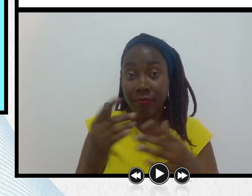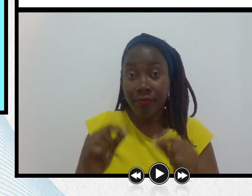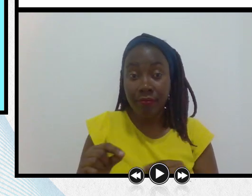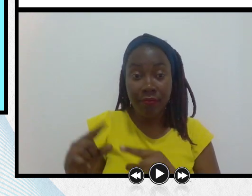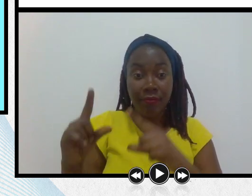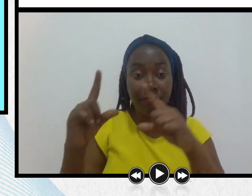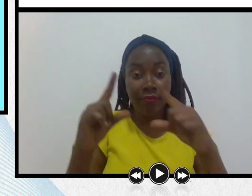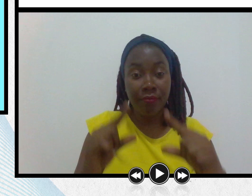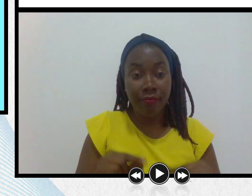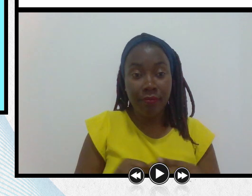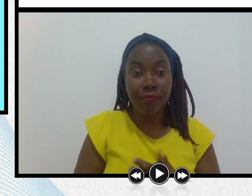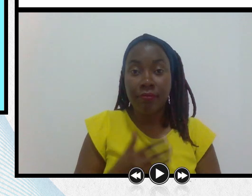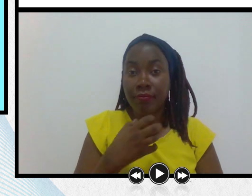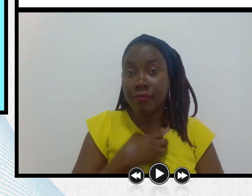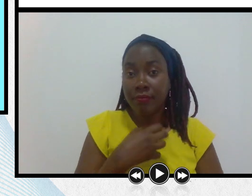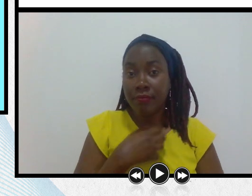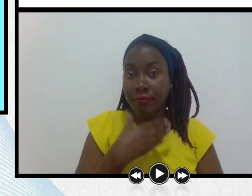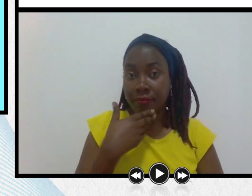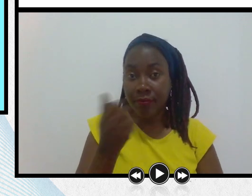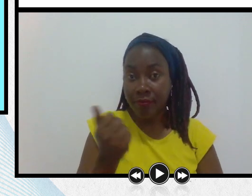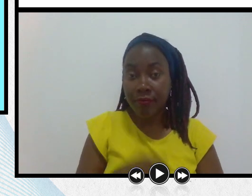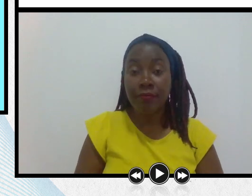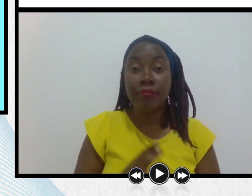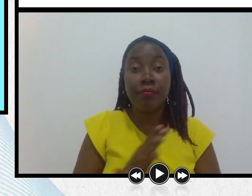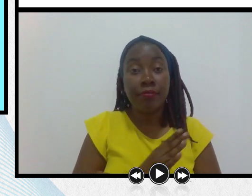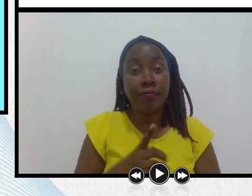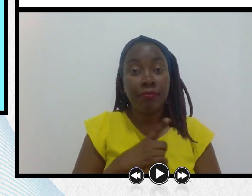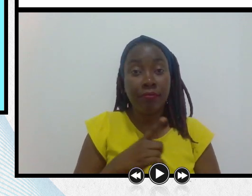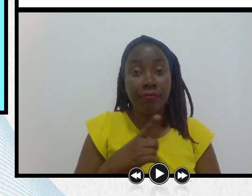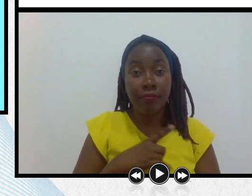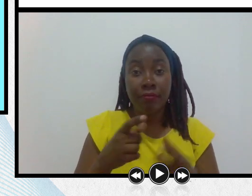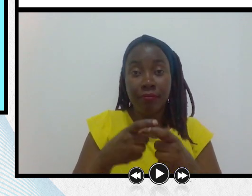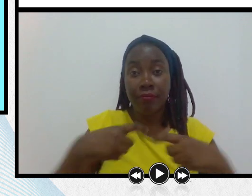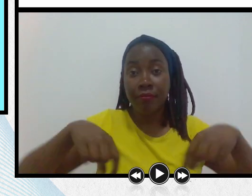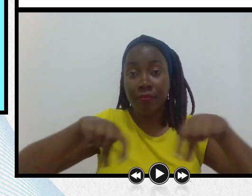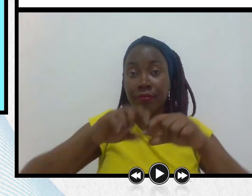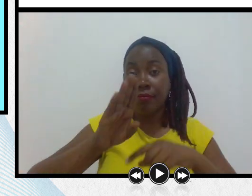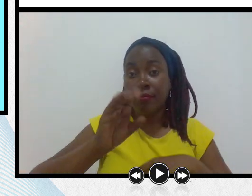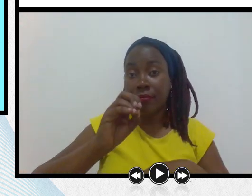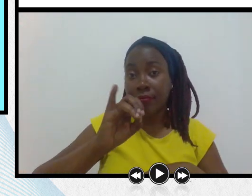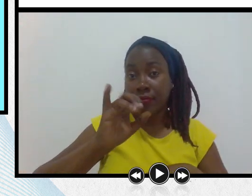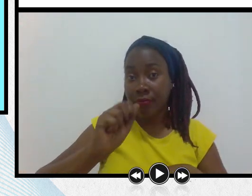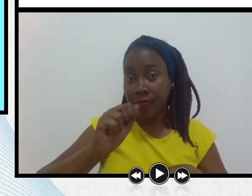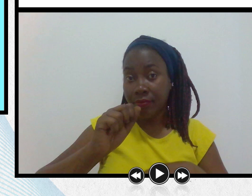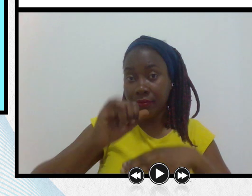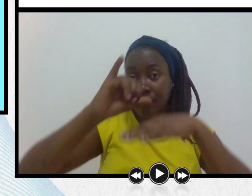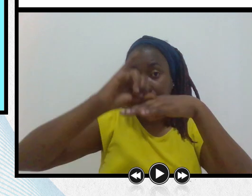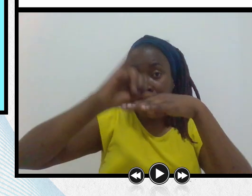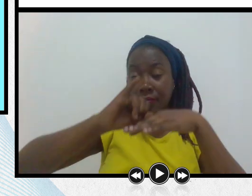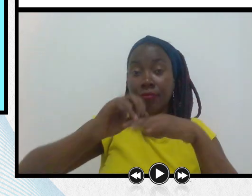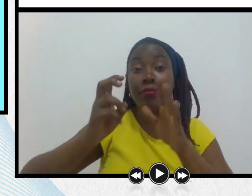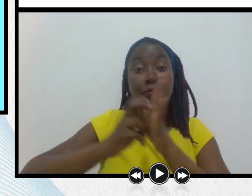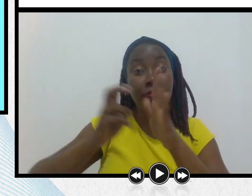encher novamente. Tá? Então, esse é o melhor formato. Em alguns casos existe boia. Então, nesses casos, a gente fala para colocar o cloro no período